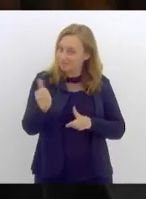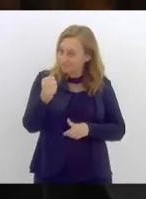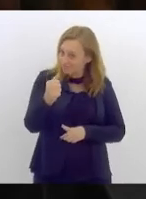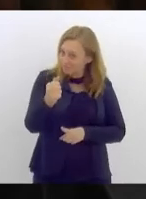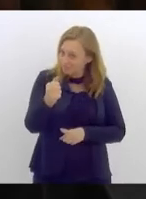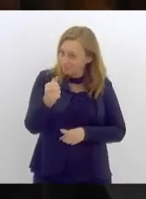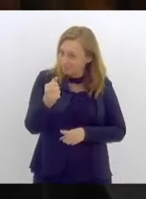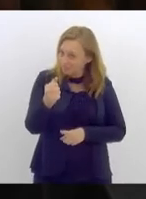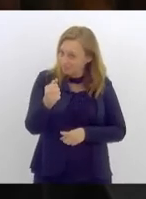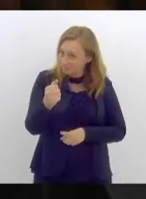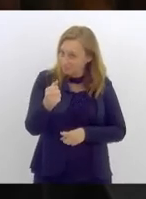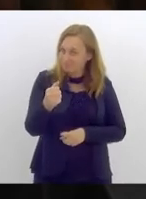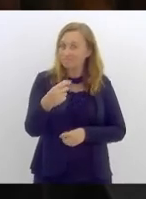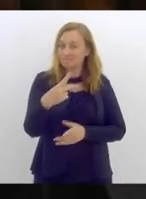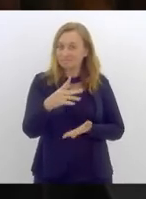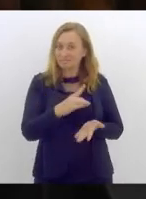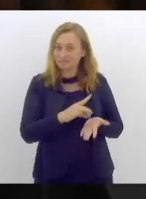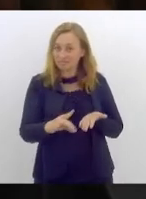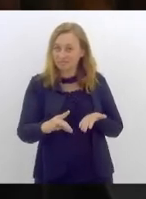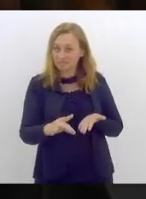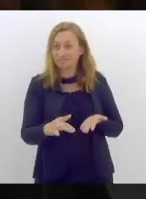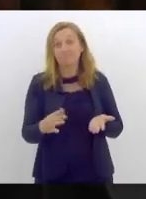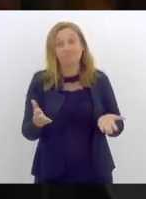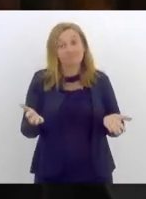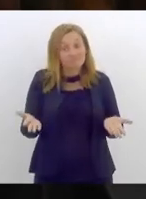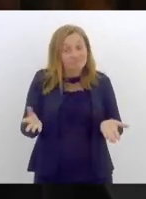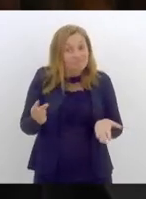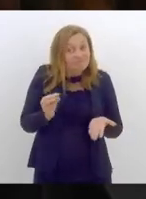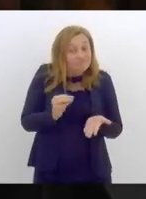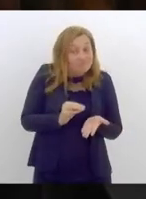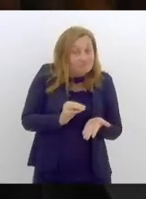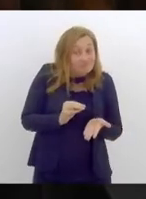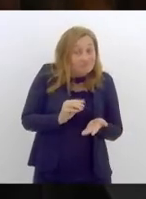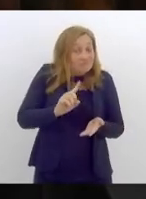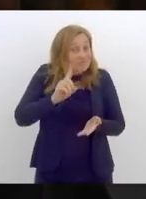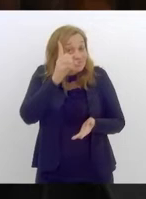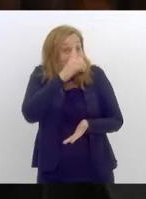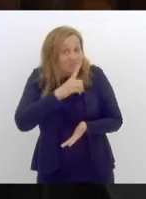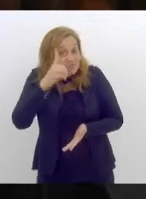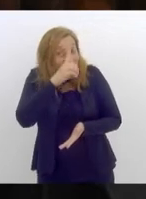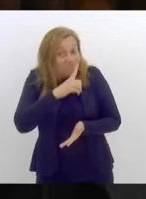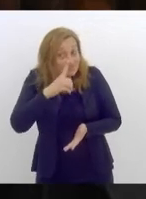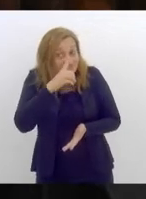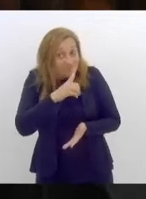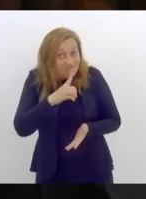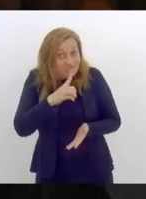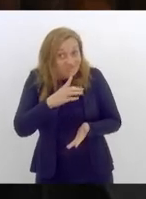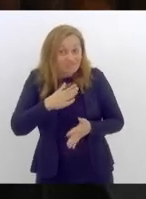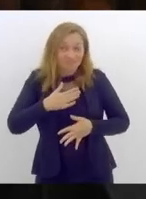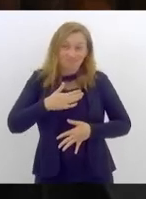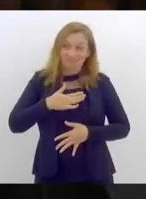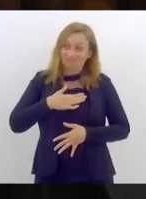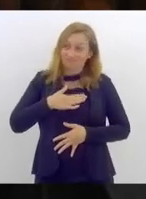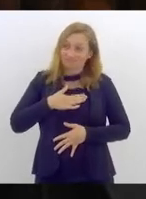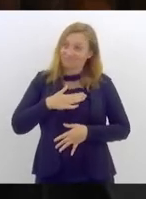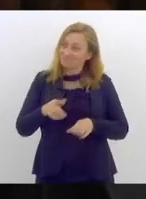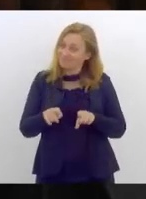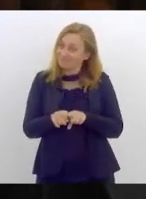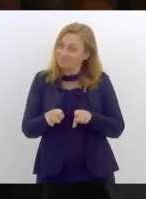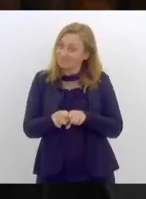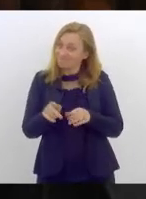o seu adversário falta no domingo o meu prognóstico também